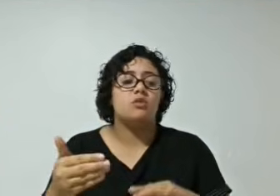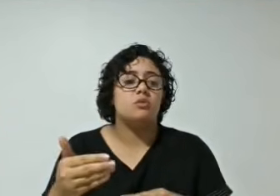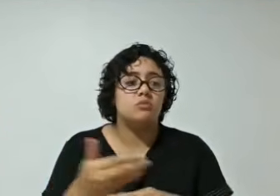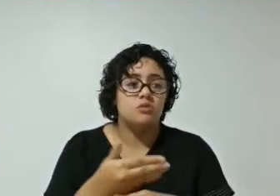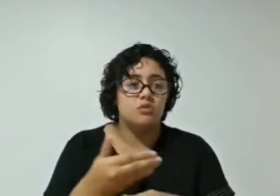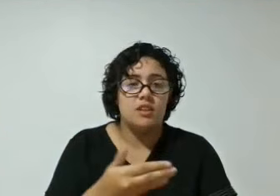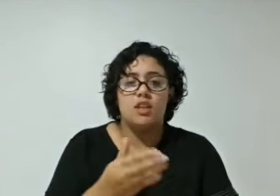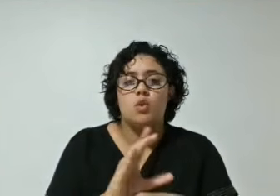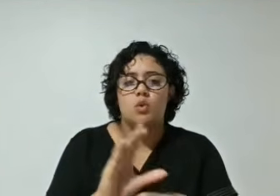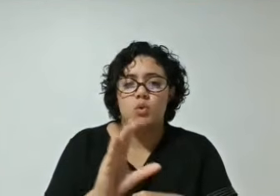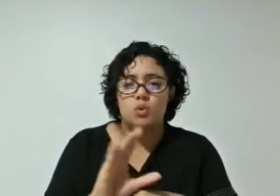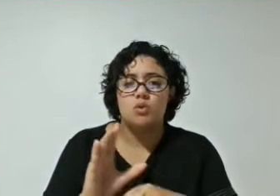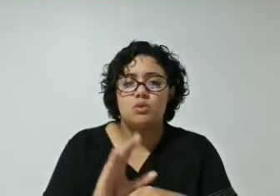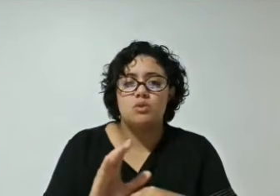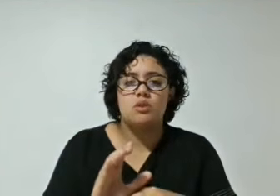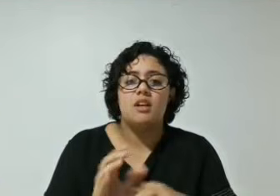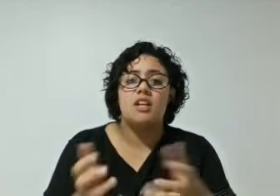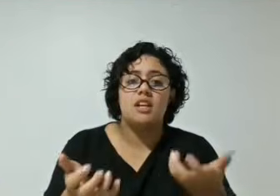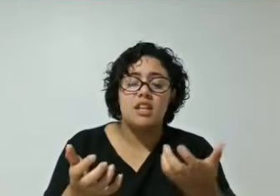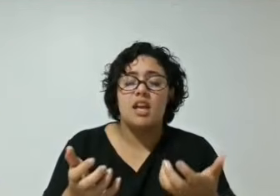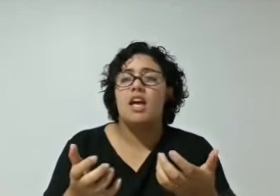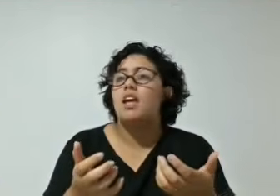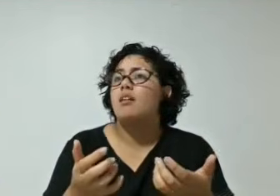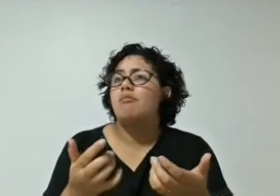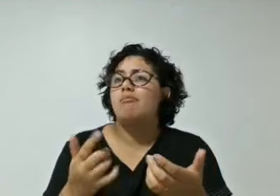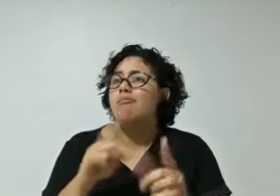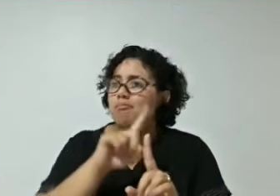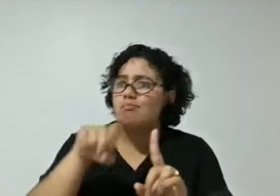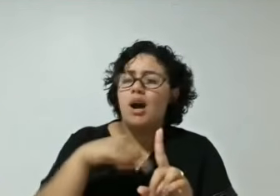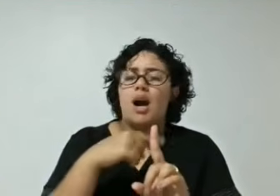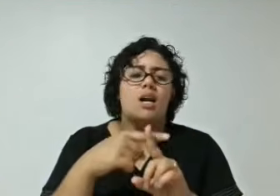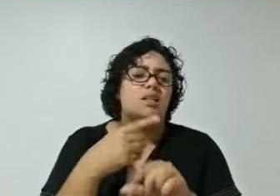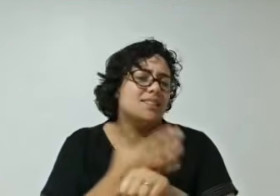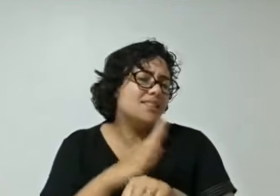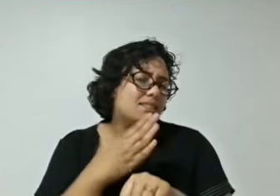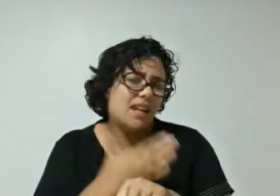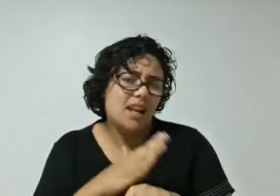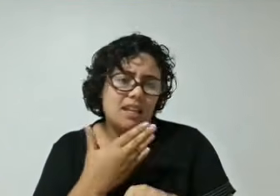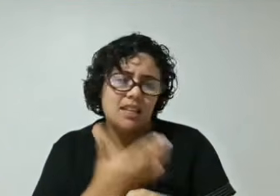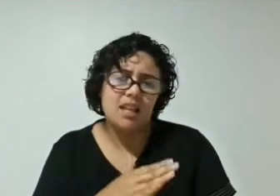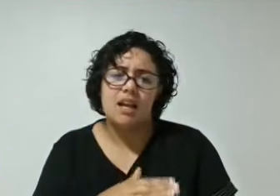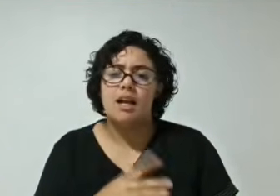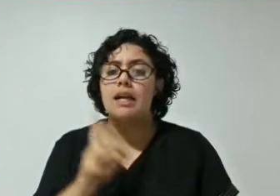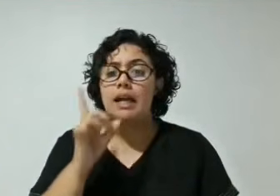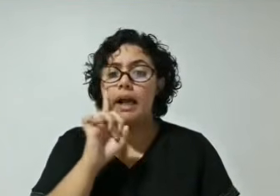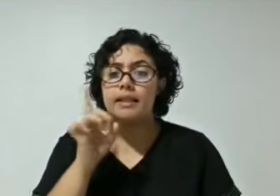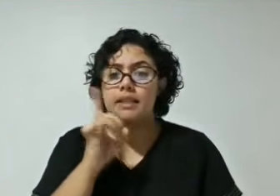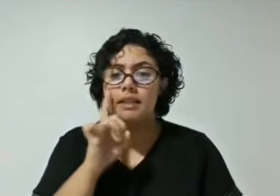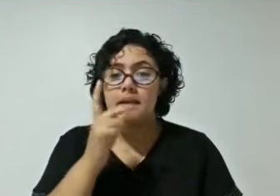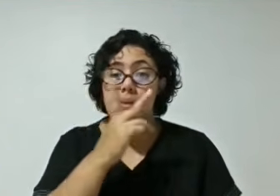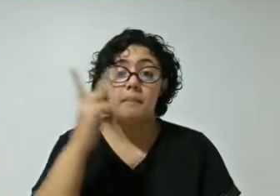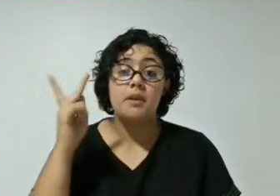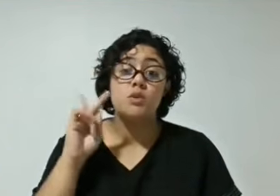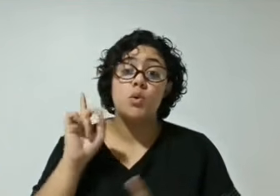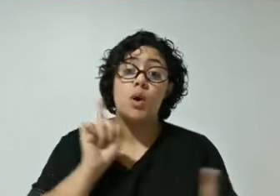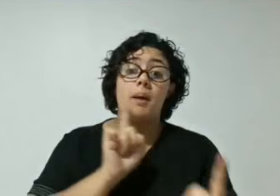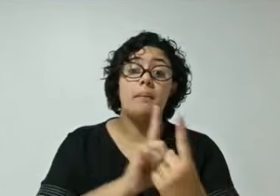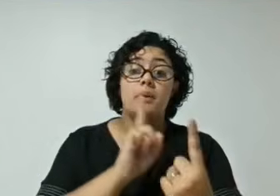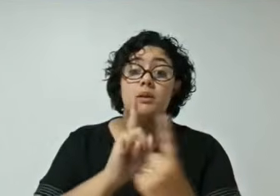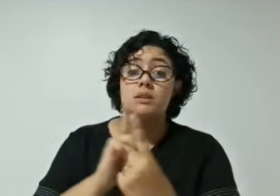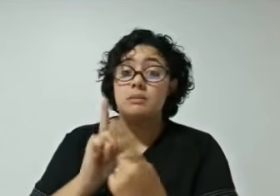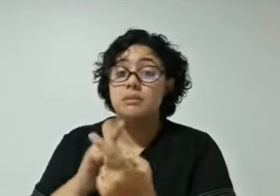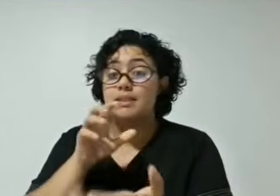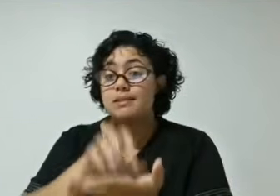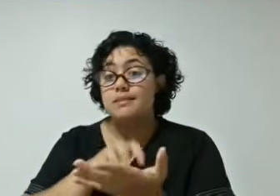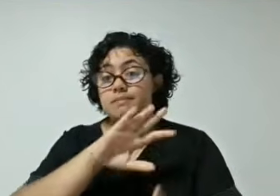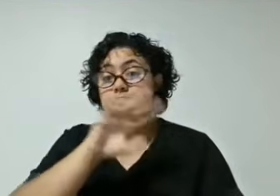poder ensaiar e fazer essas intervenções e tudo mais. Então, assim, cada dia as pessoas vão se aproximando do Centro Cultural, então